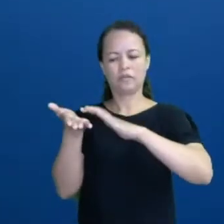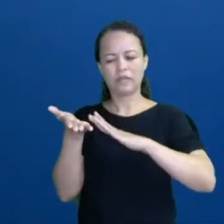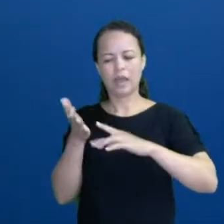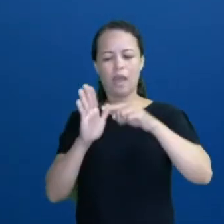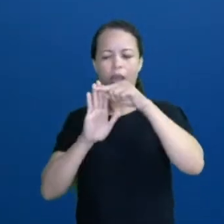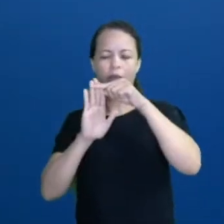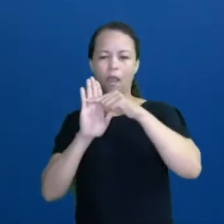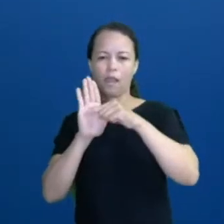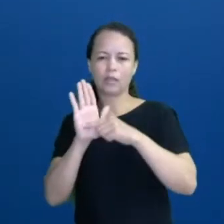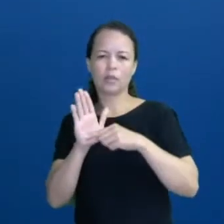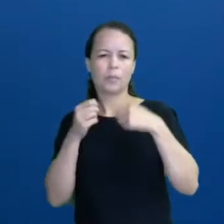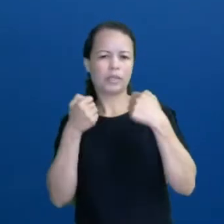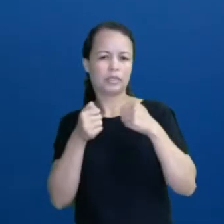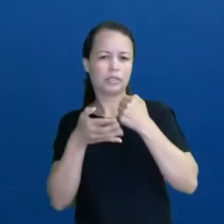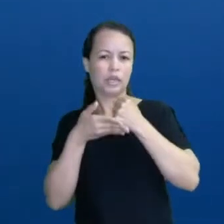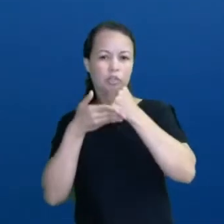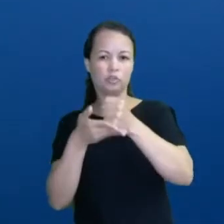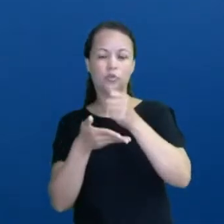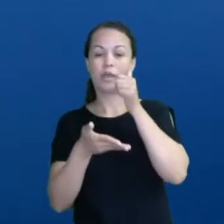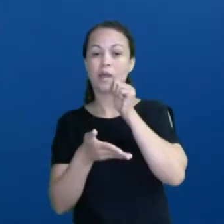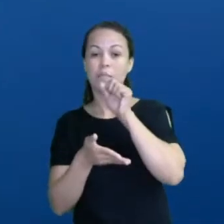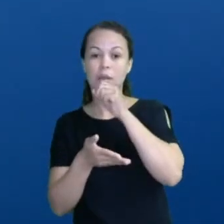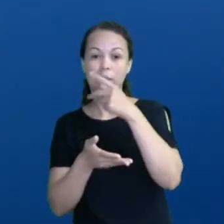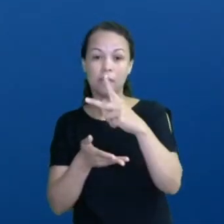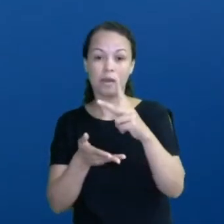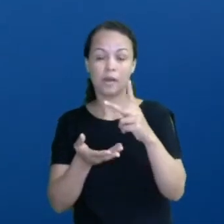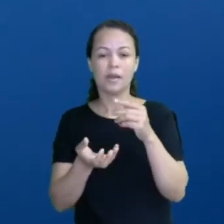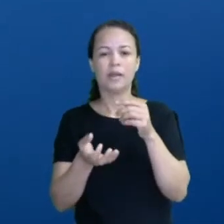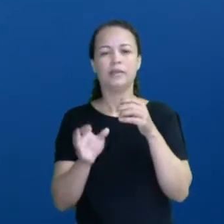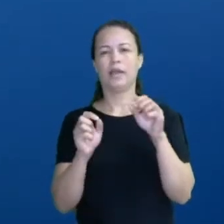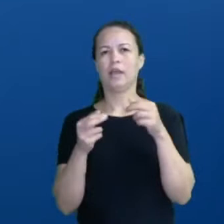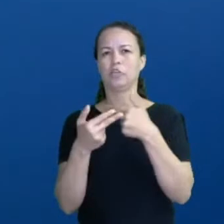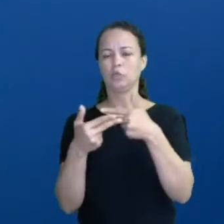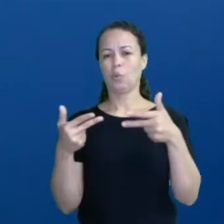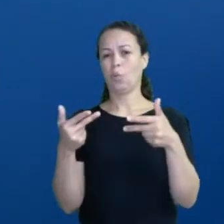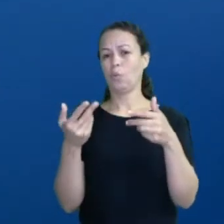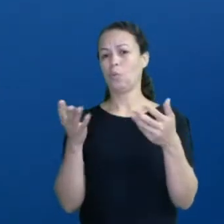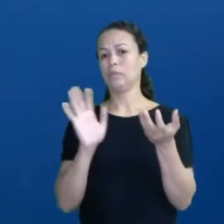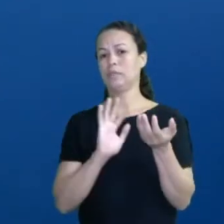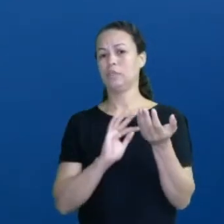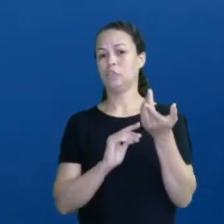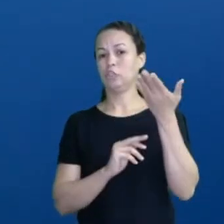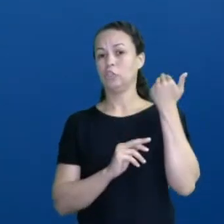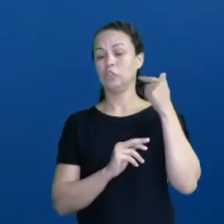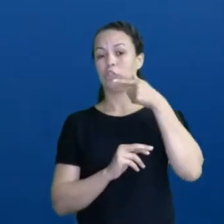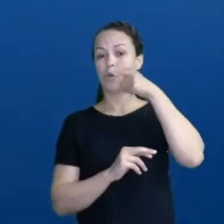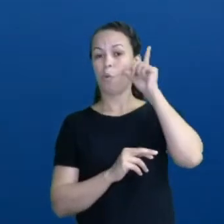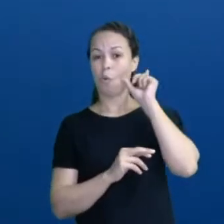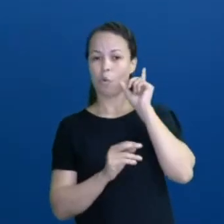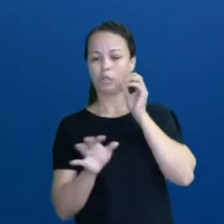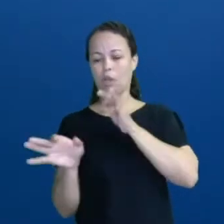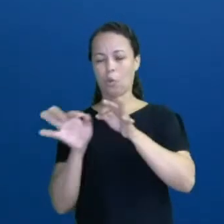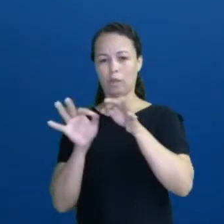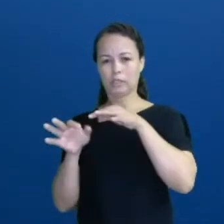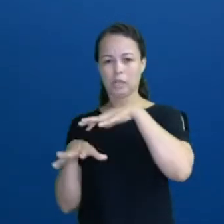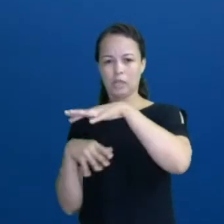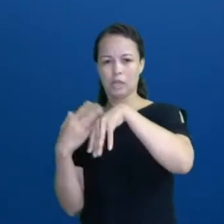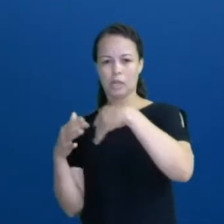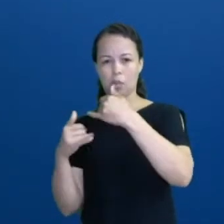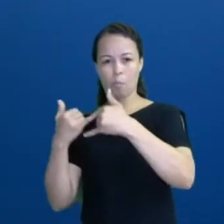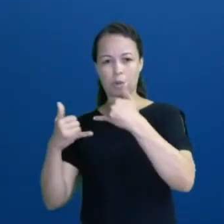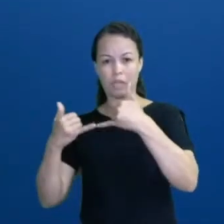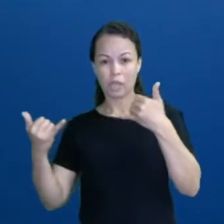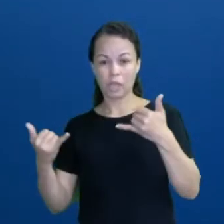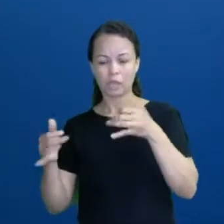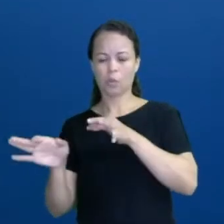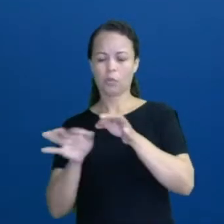precisa ajudar a mamãe, das coisas que ficaram de pendência de ontem, por exemplo, arrumar os brinquedos, você faria tudo